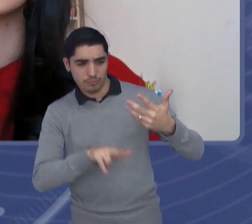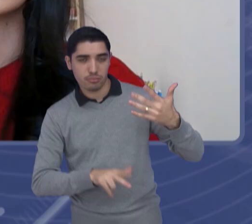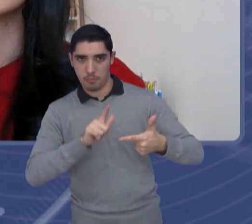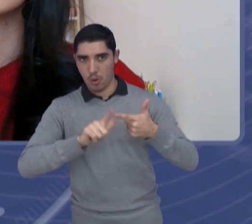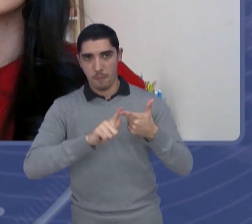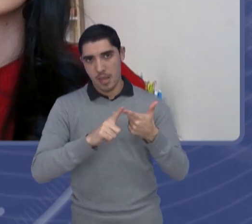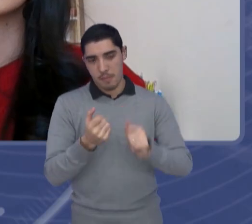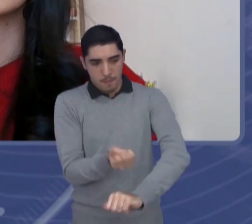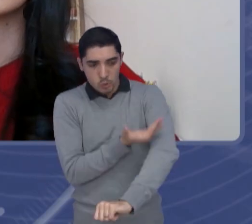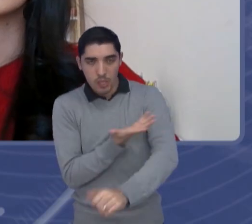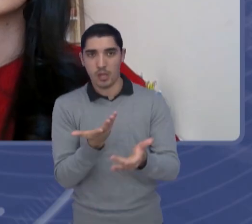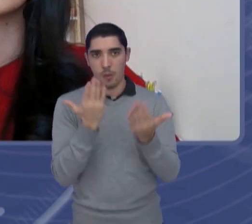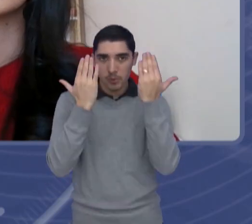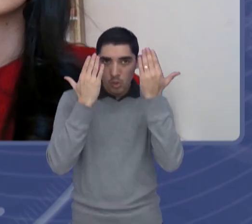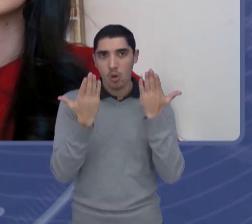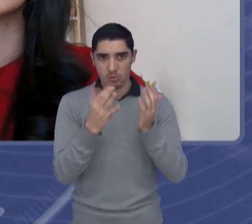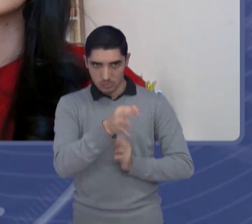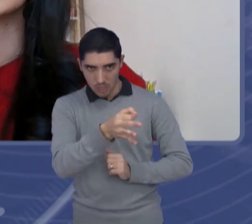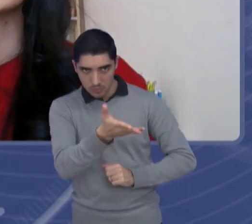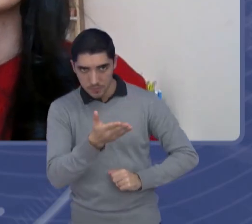questões que podem surgir nessa época também, né?